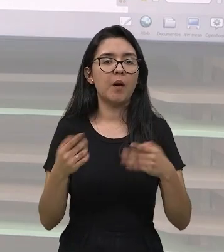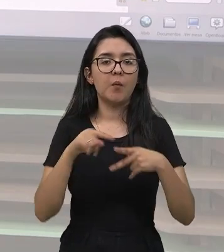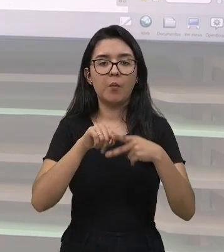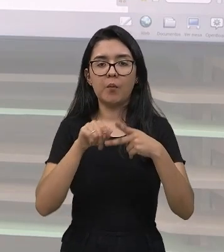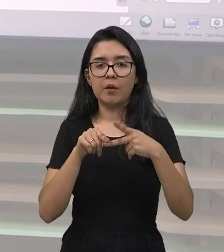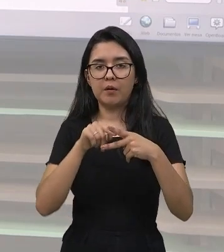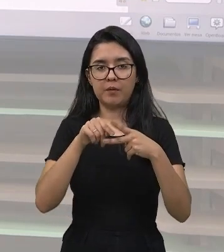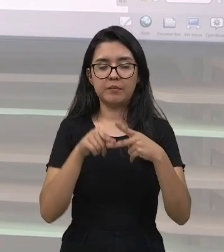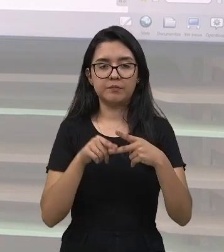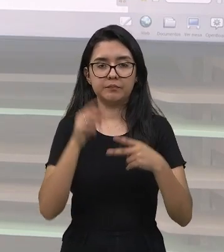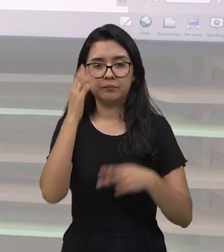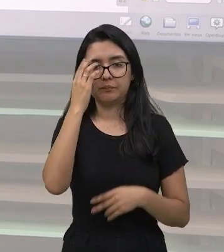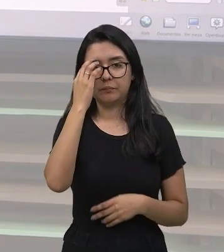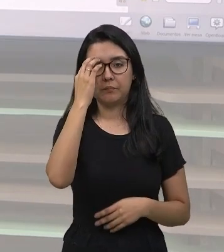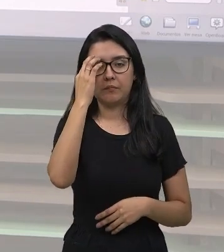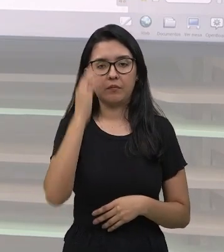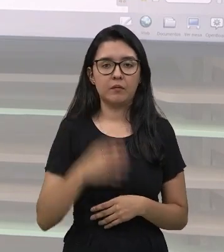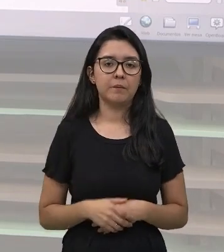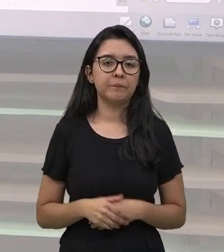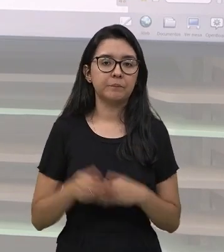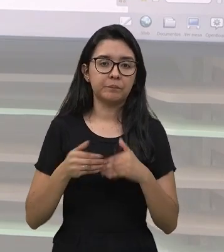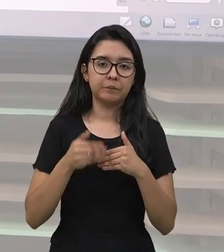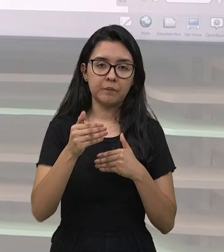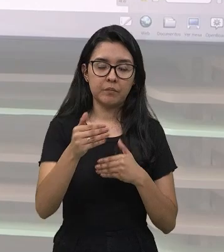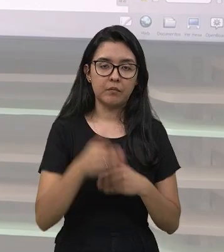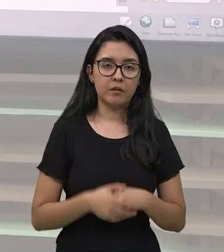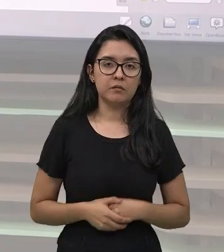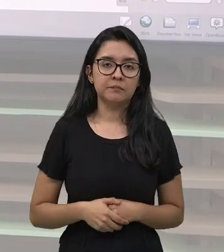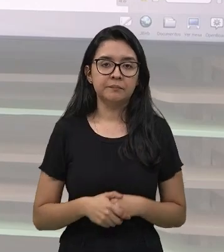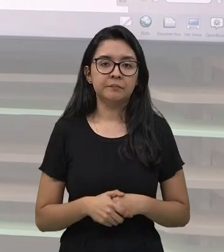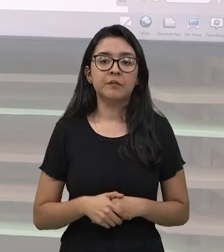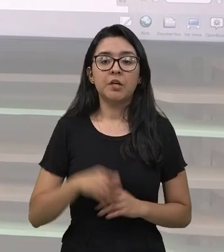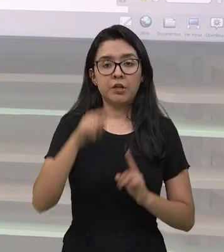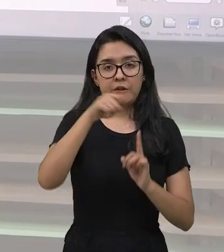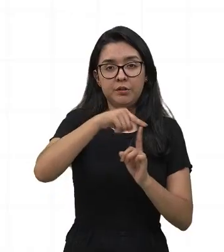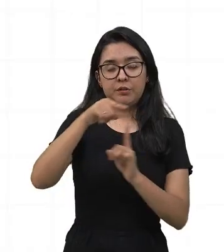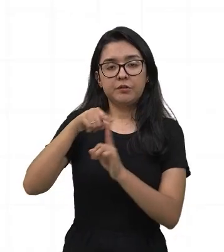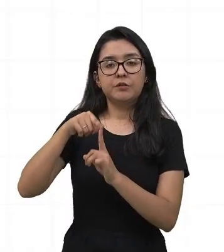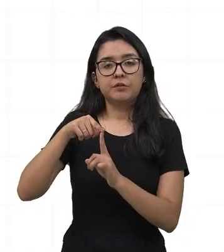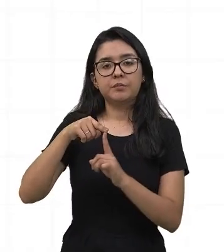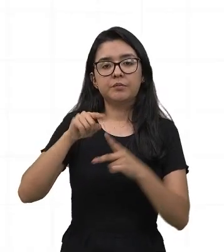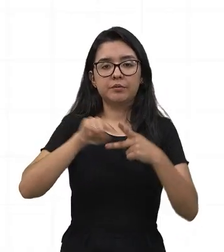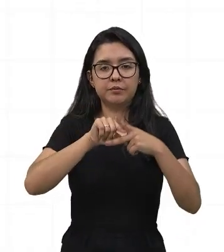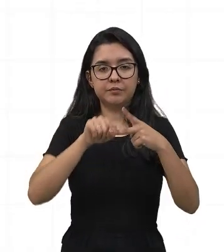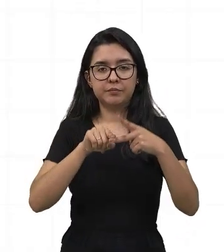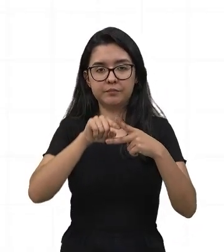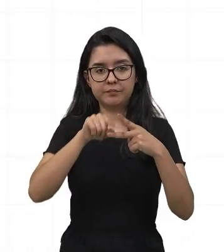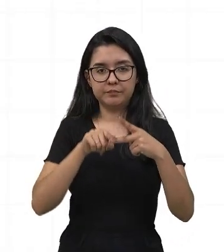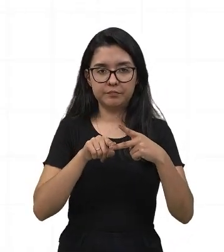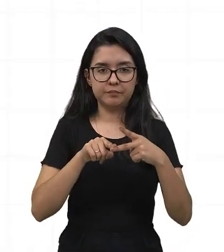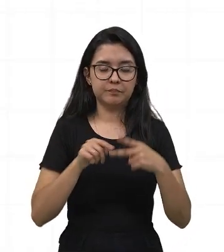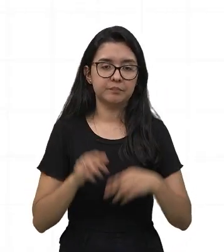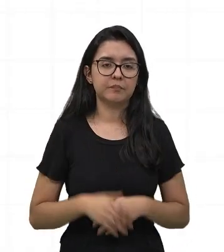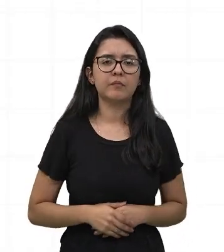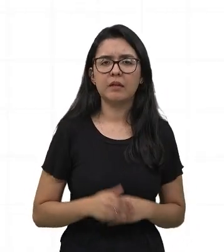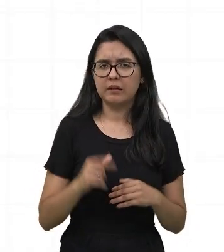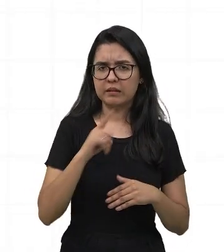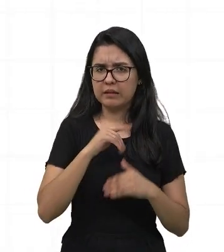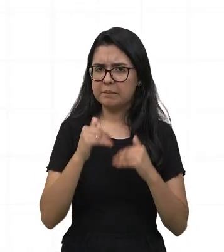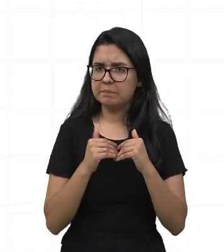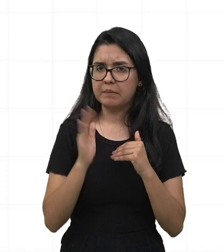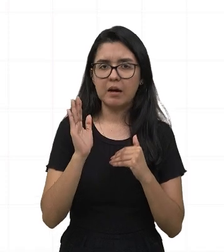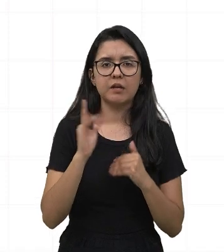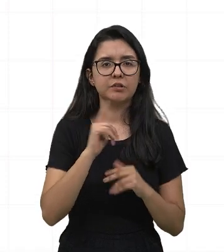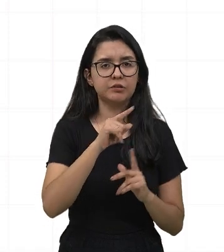qual é a medida do ângulo, tá bom? Continuando aqui, ó, vamos lá. Tipo de ângulo. Pessoal, tem mais tipos de ângulo, mas o professor